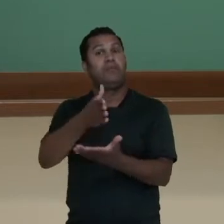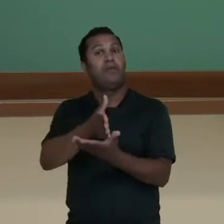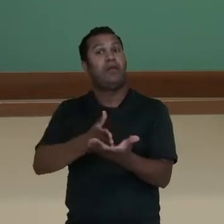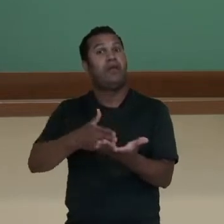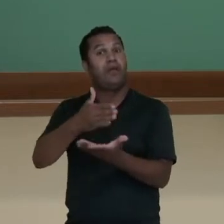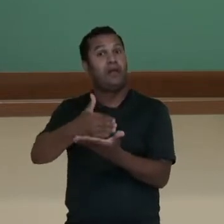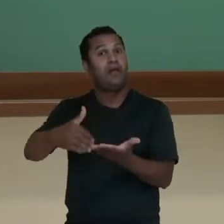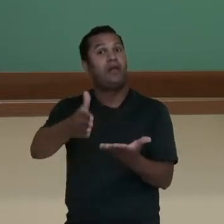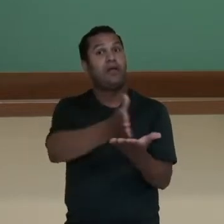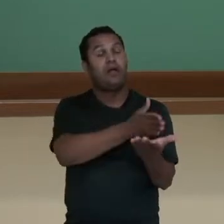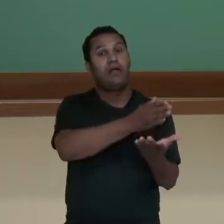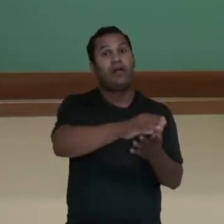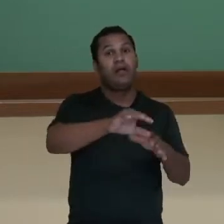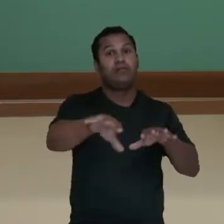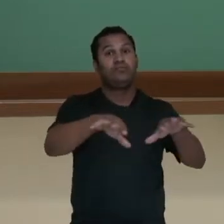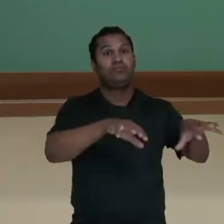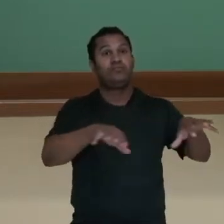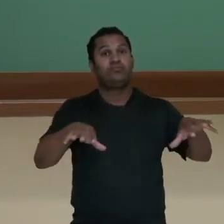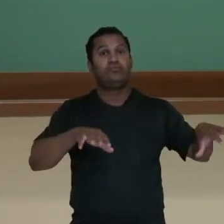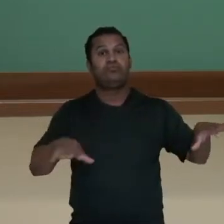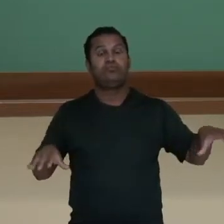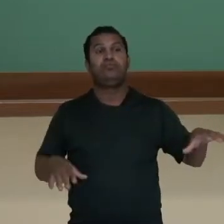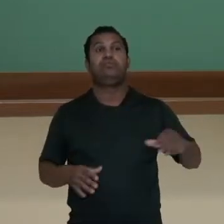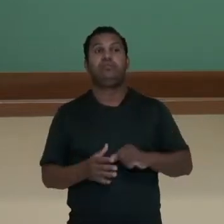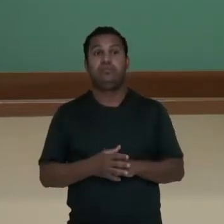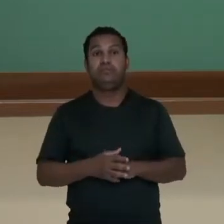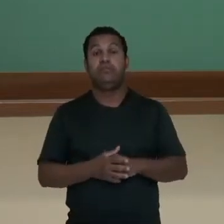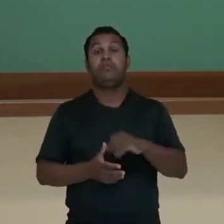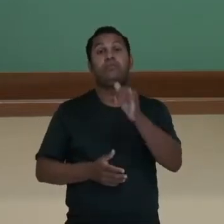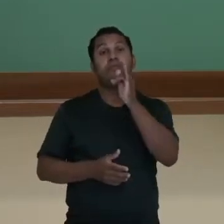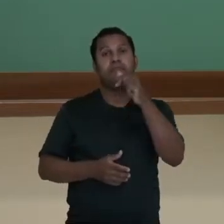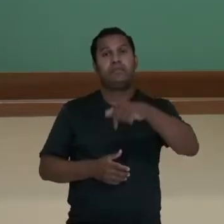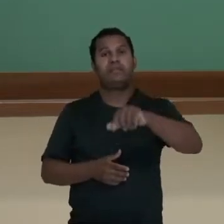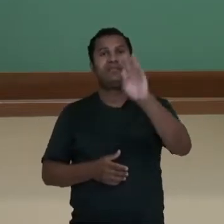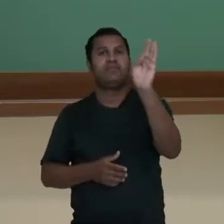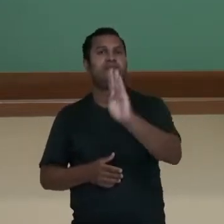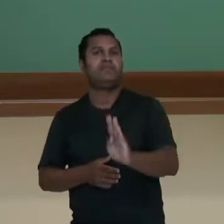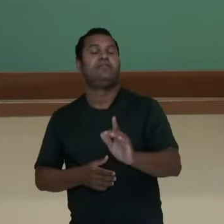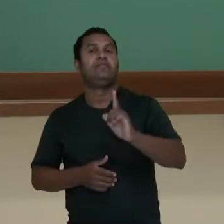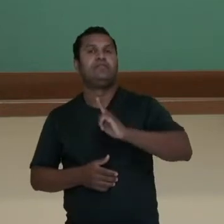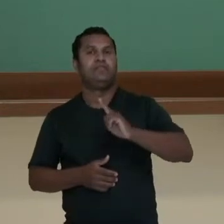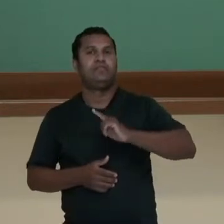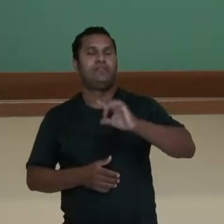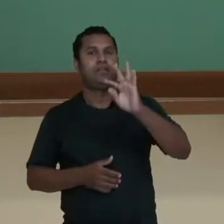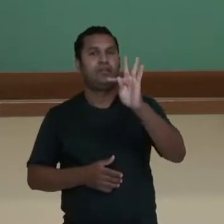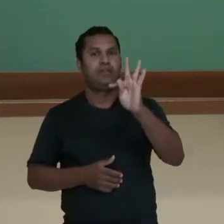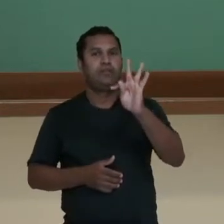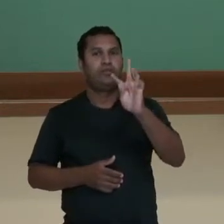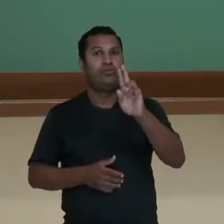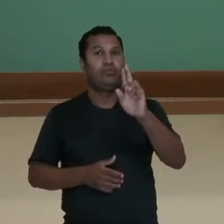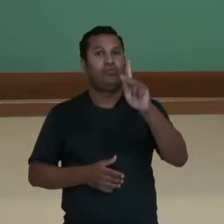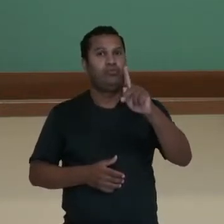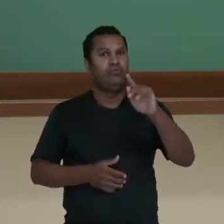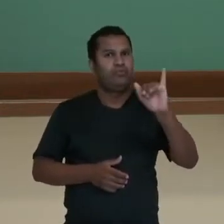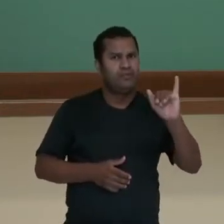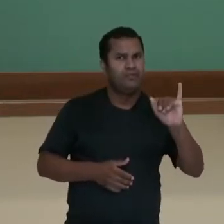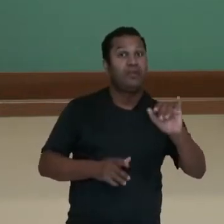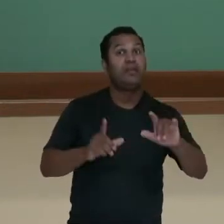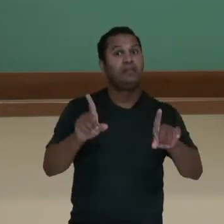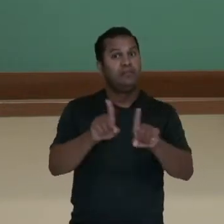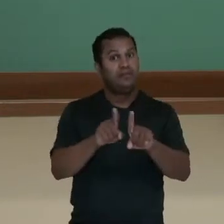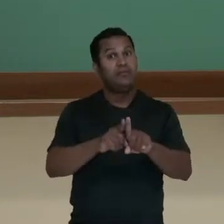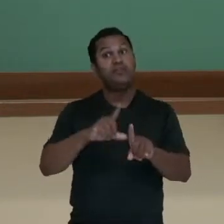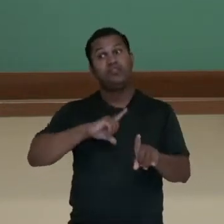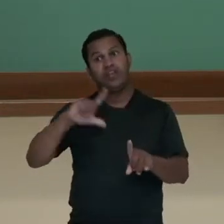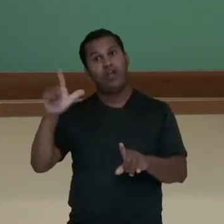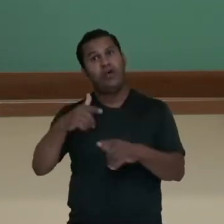principais troncos indígenas, o Tupi e o Macro-G, mas os indígenas também que habitavam os territórios da América Espanhola, como